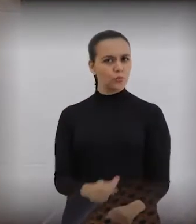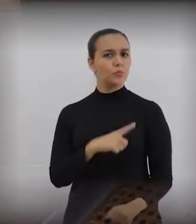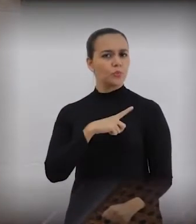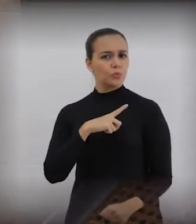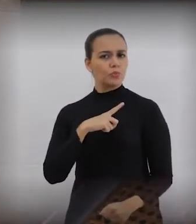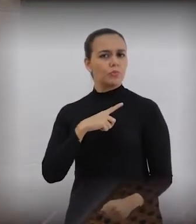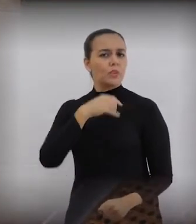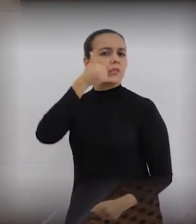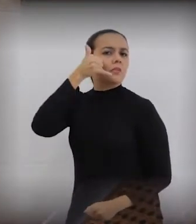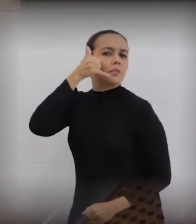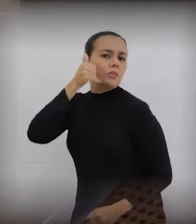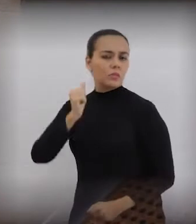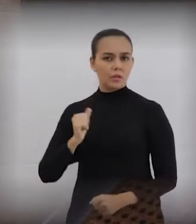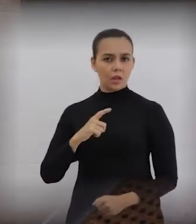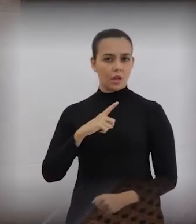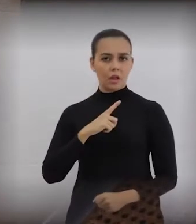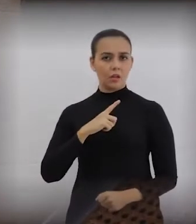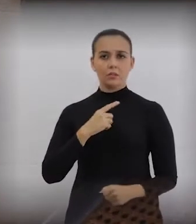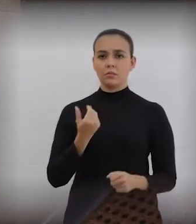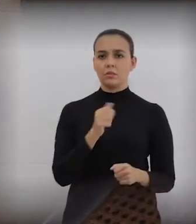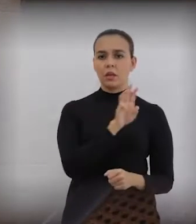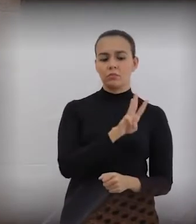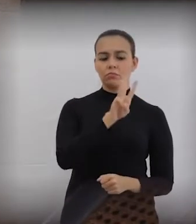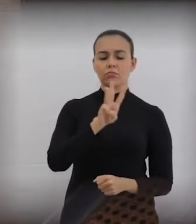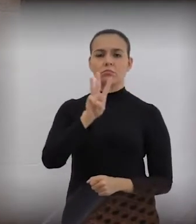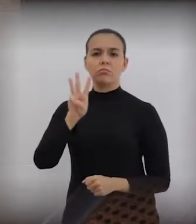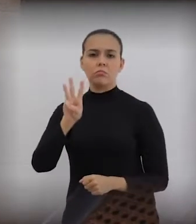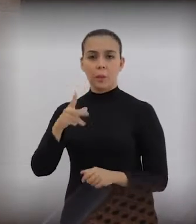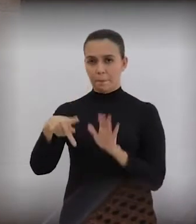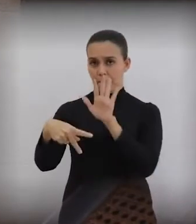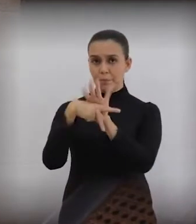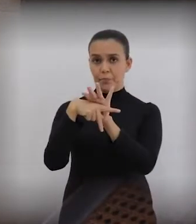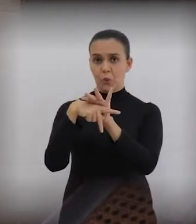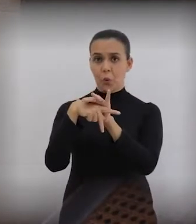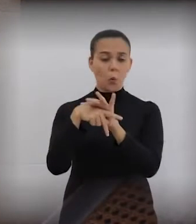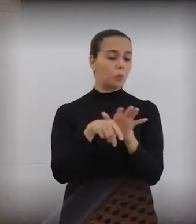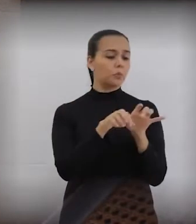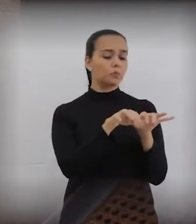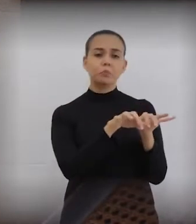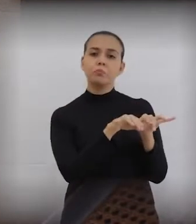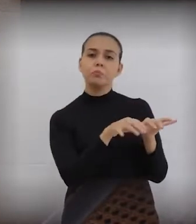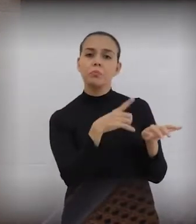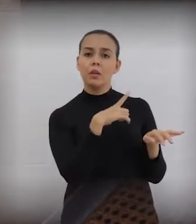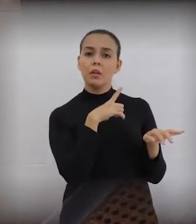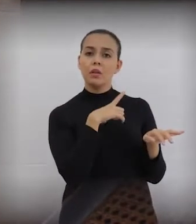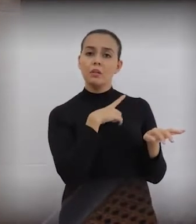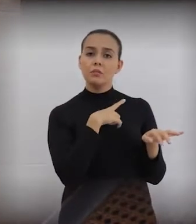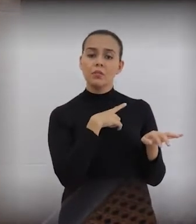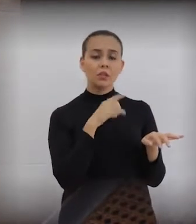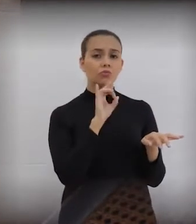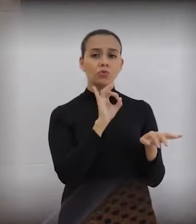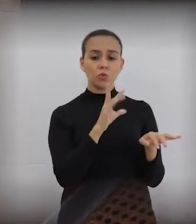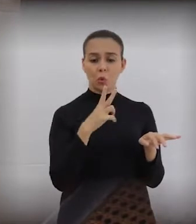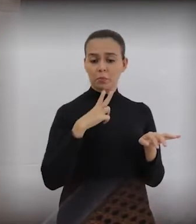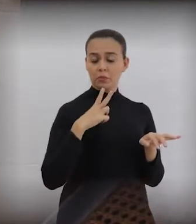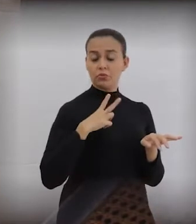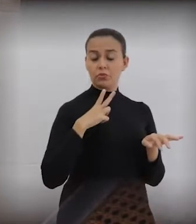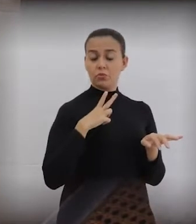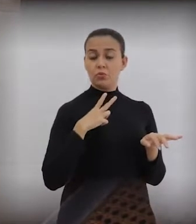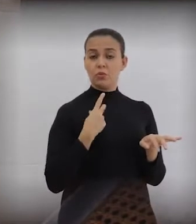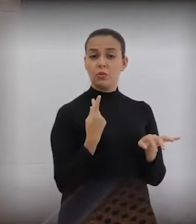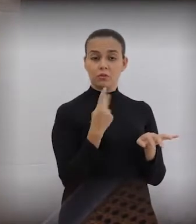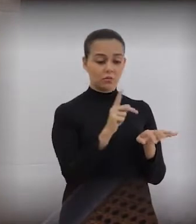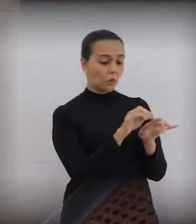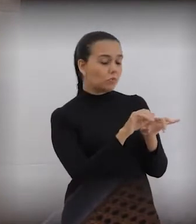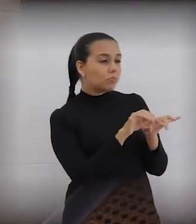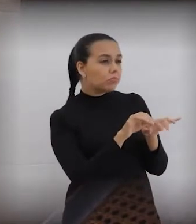passa a ter o seu próprio smartphone, o seu próprio perfil, a sua própria rede social, você passa a ter um espaço que é absolutamente privado